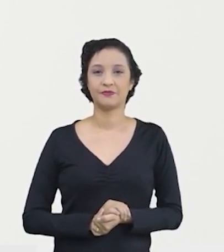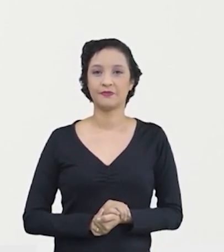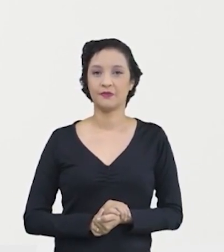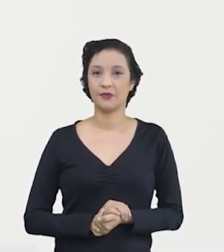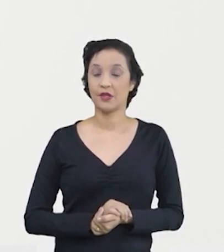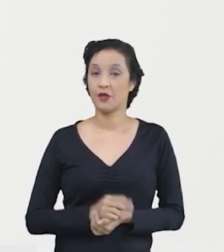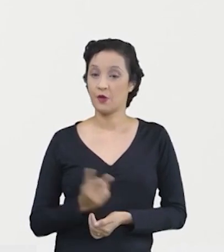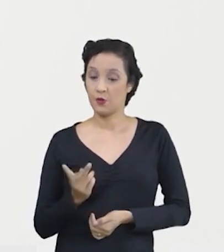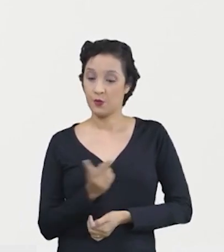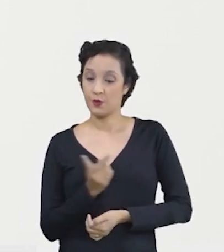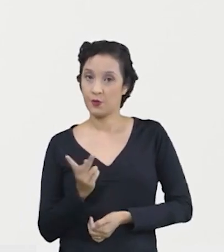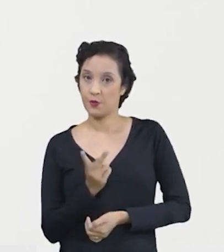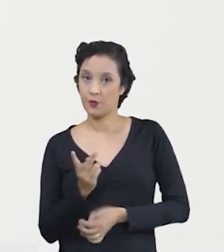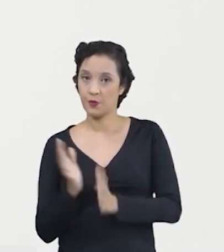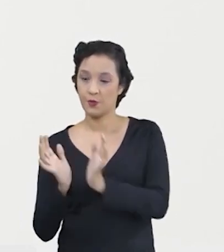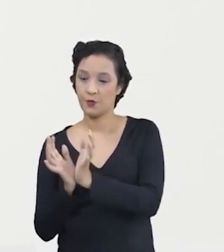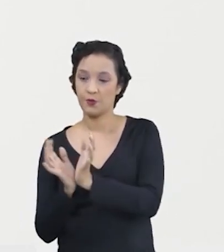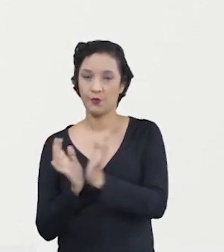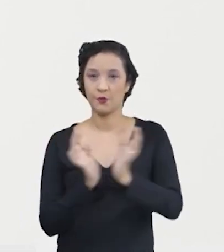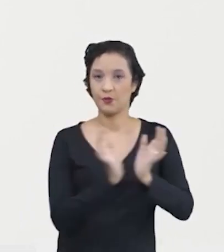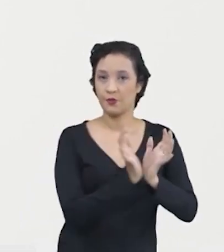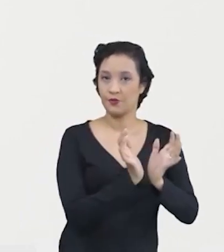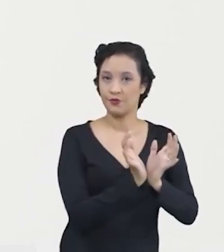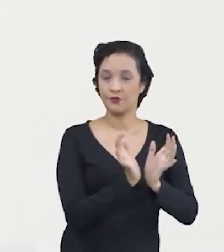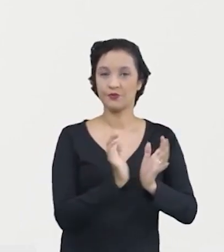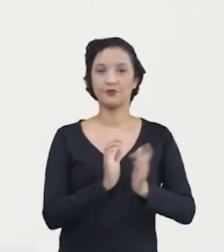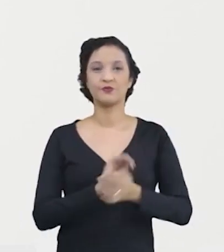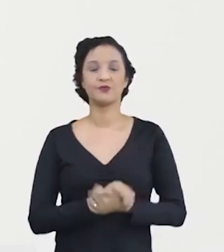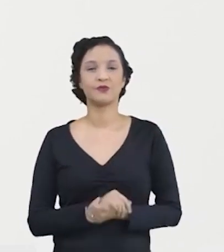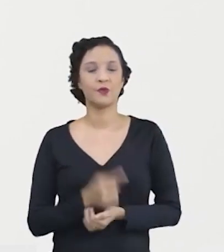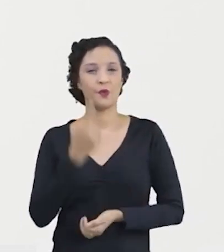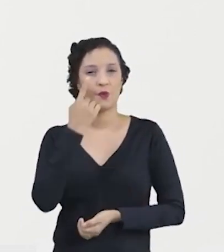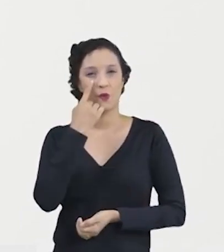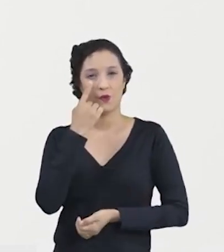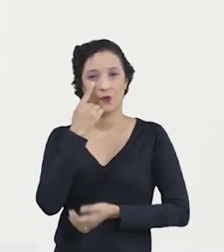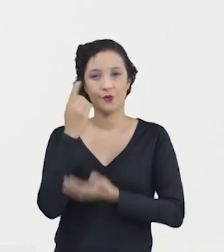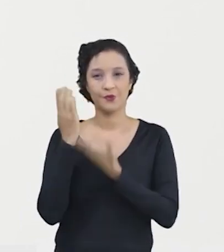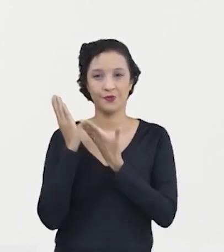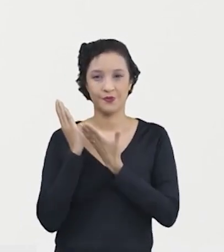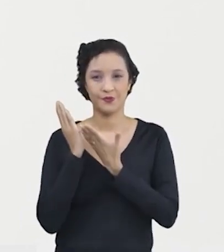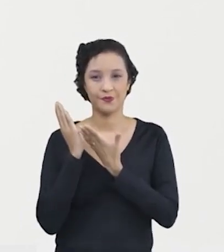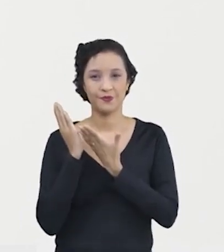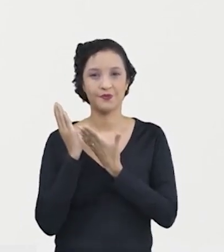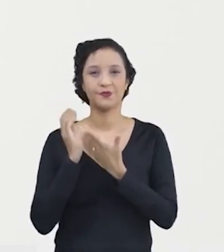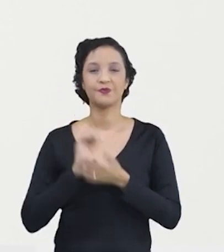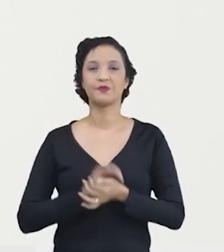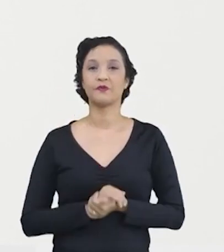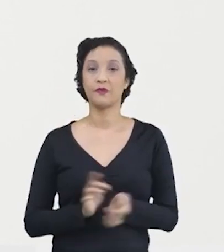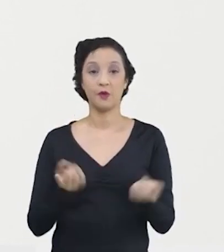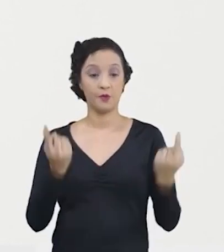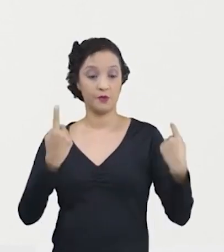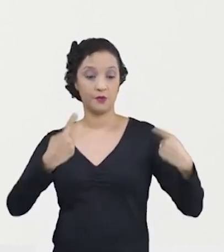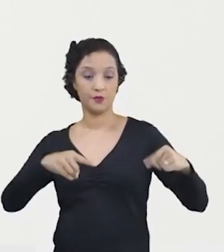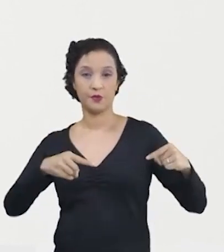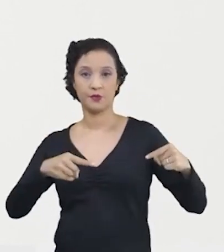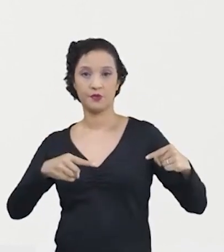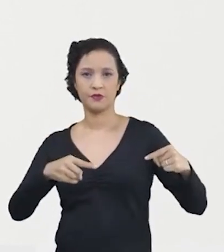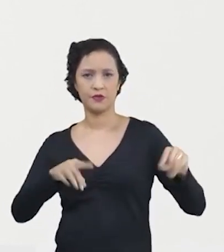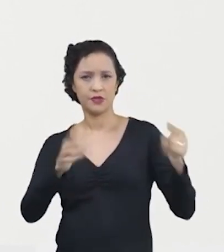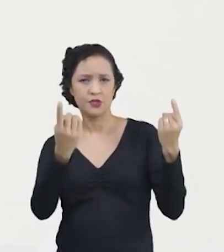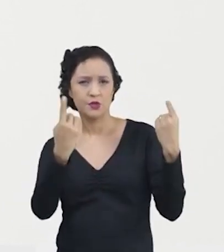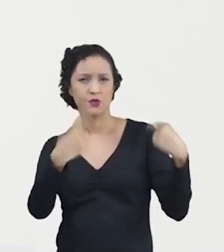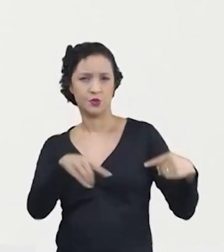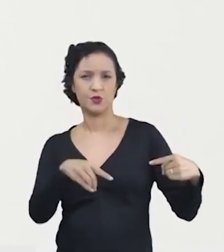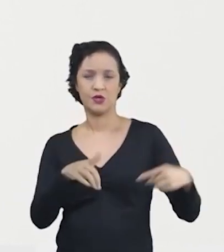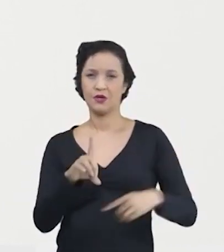entre duas agremiações folclóricas. Olha só, gente, é uma disputa, quando a gente fala disputa, a gente fala